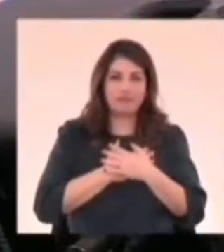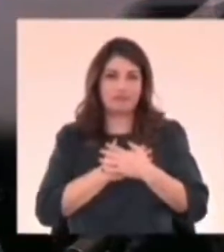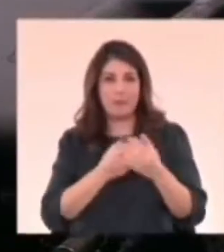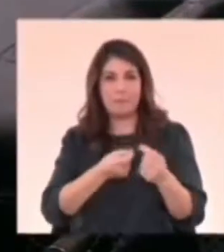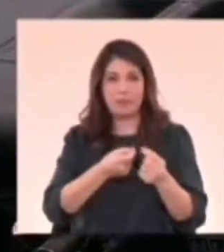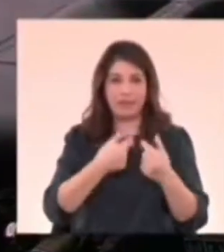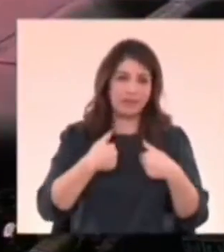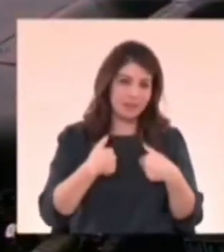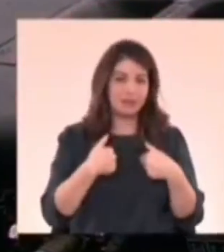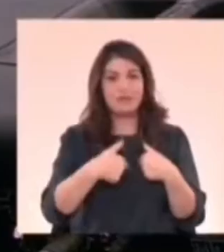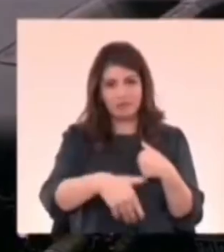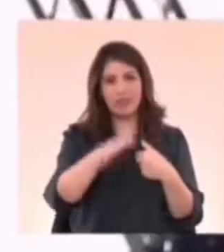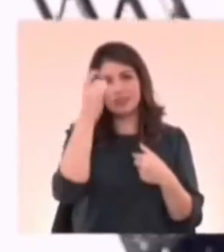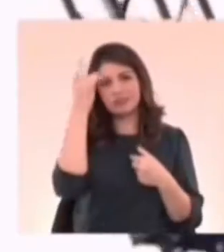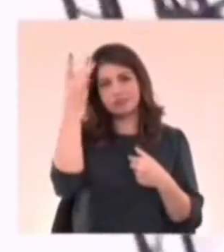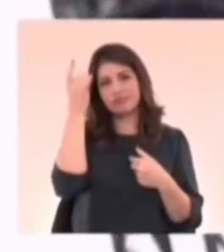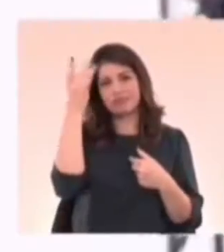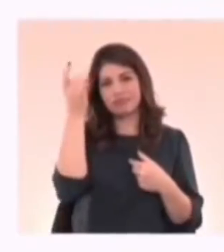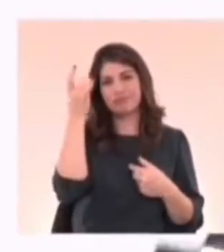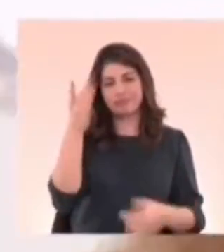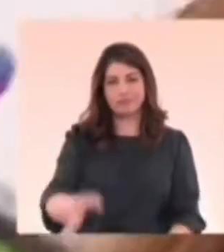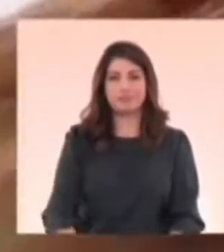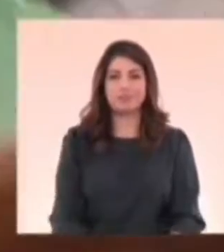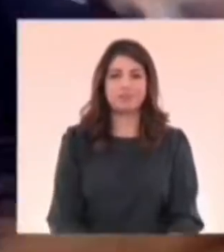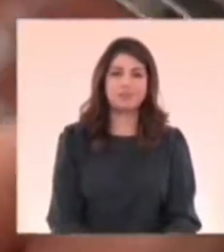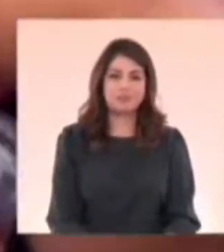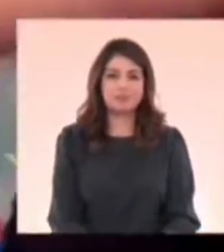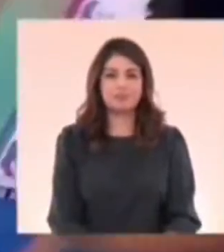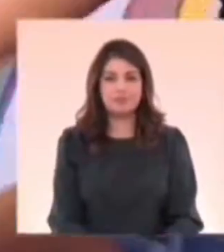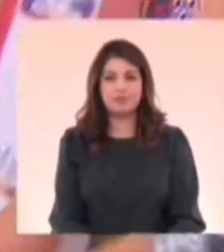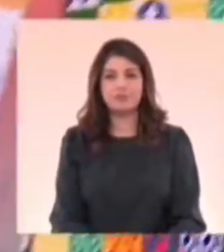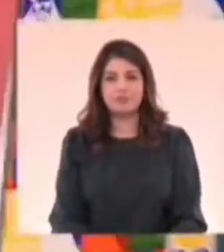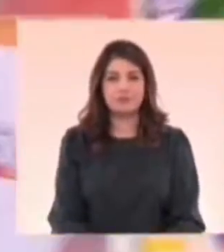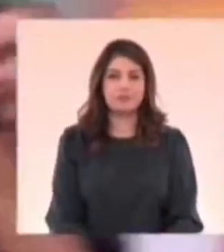gostei' bosta vai se divertir encostei